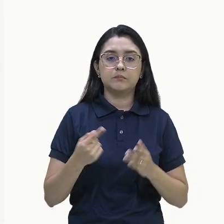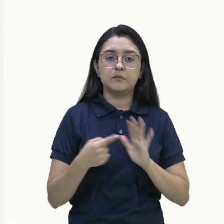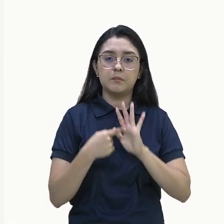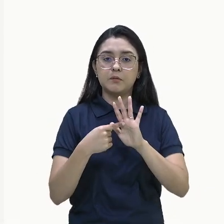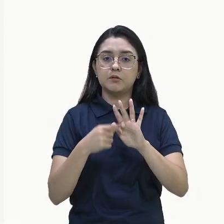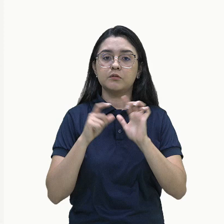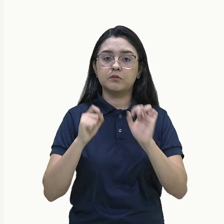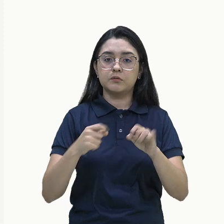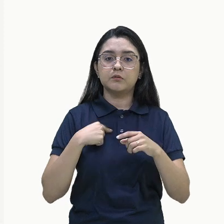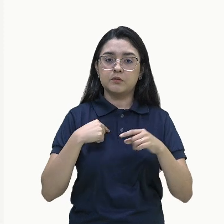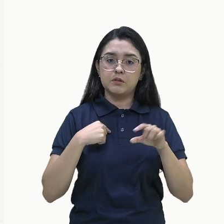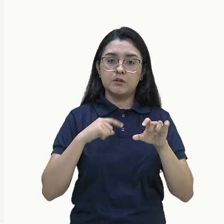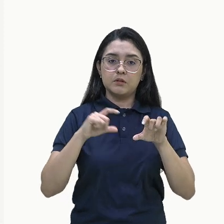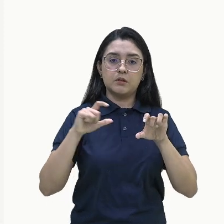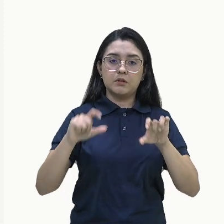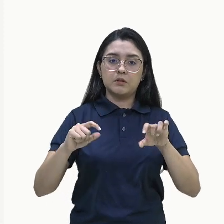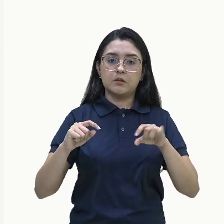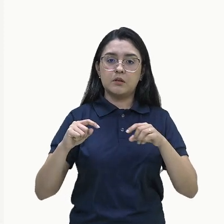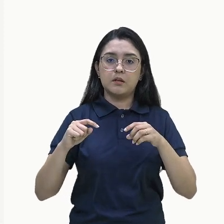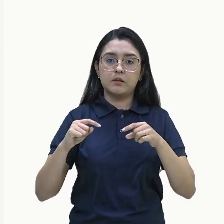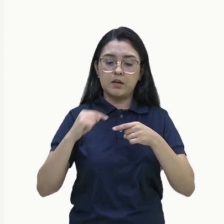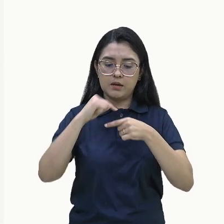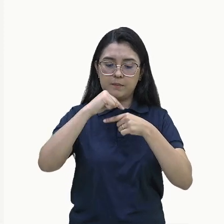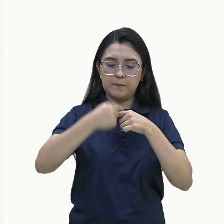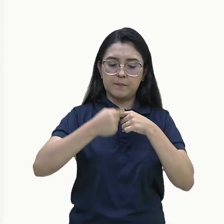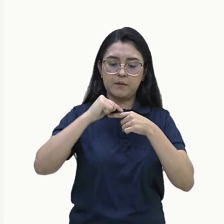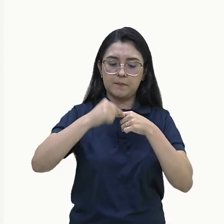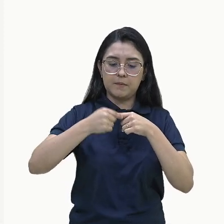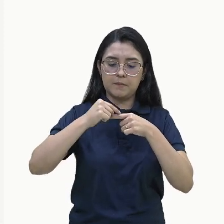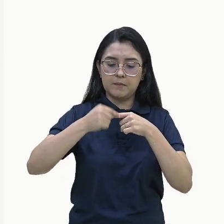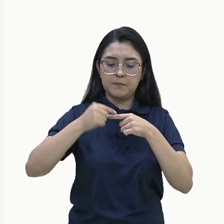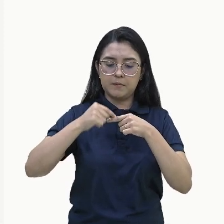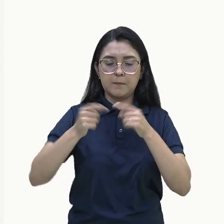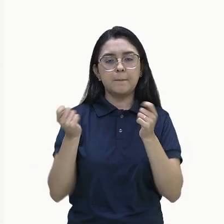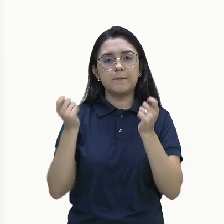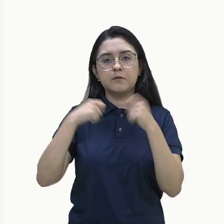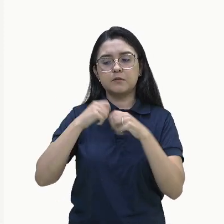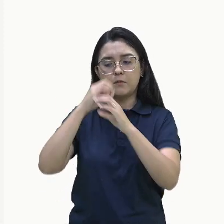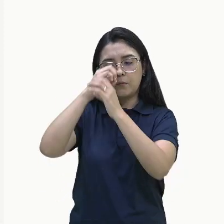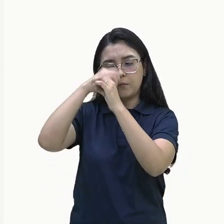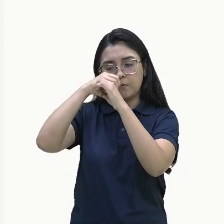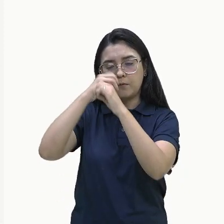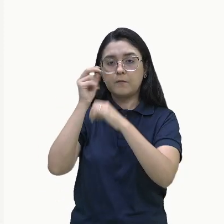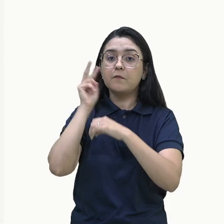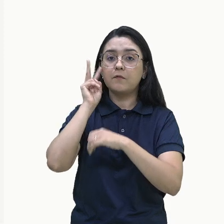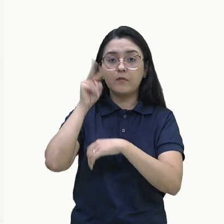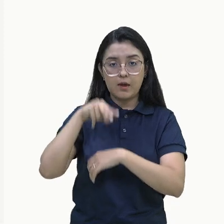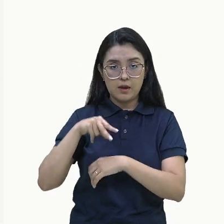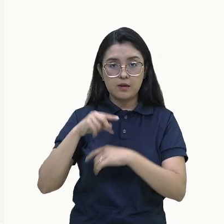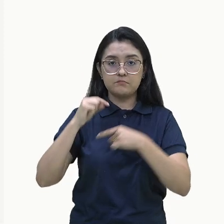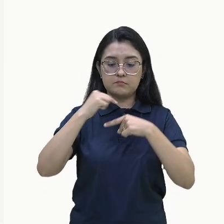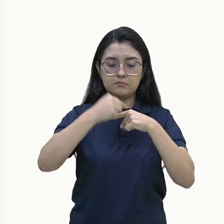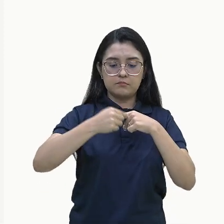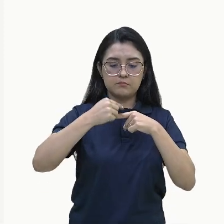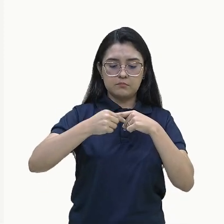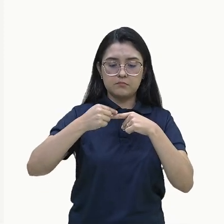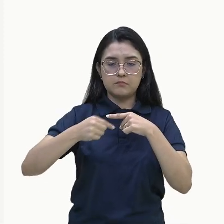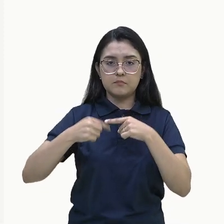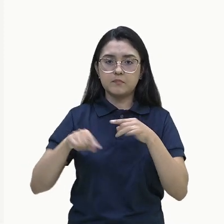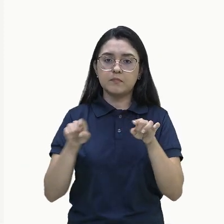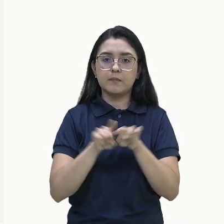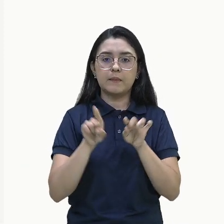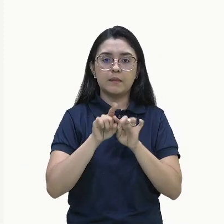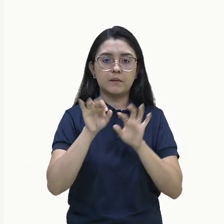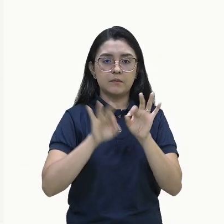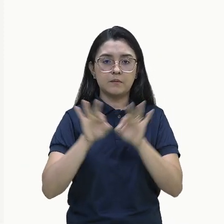apresentam estriações transversais visíveis ao microscópio, é possível ver ao microscópio, devido à organização